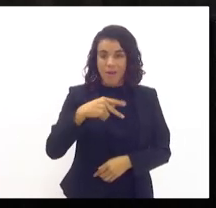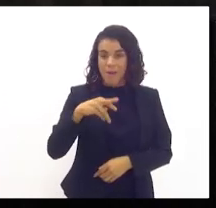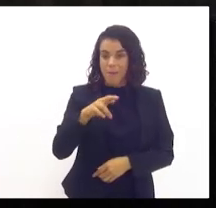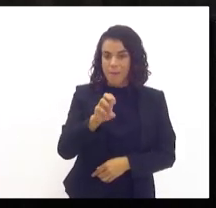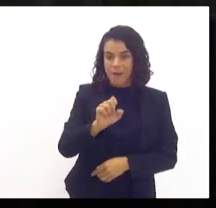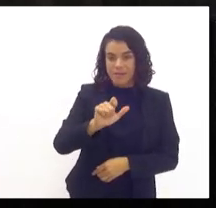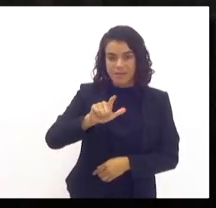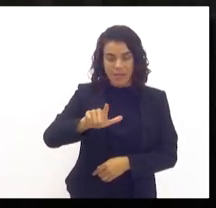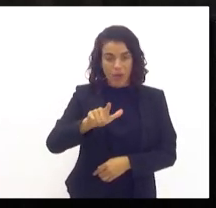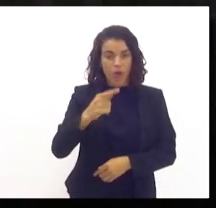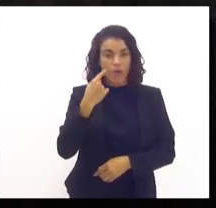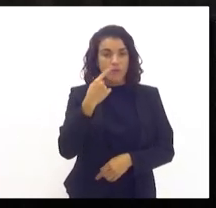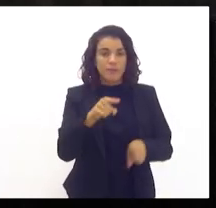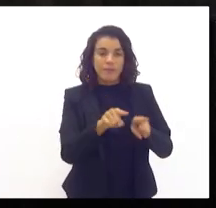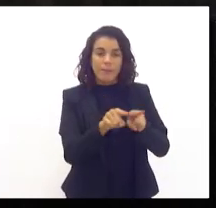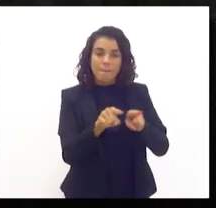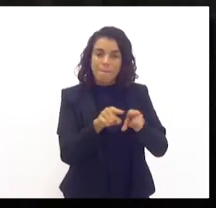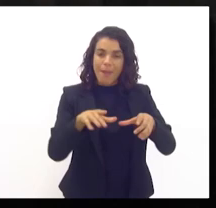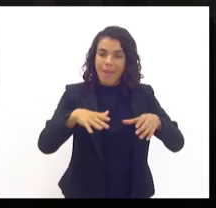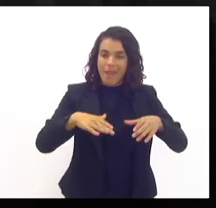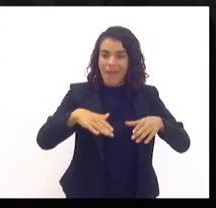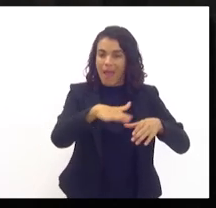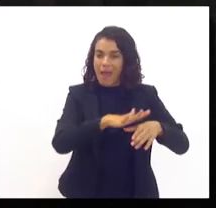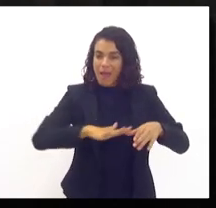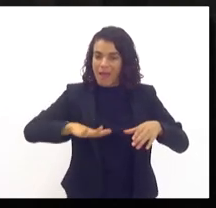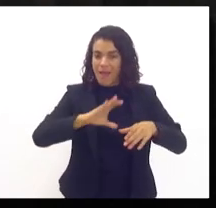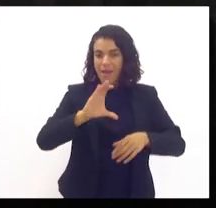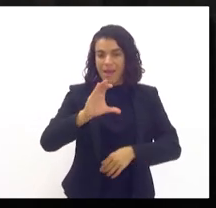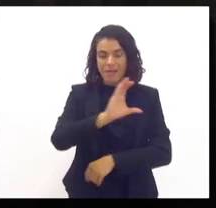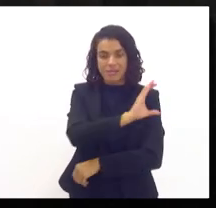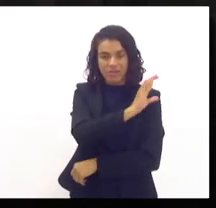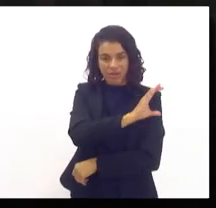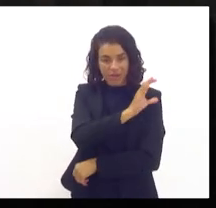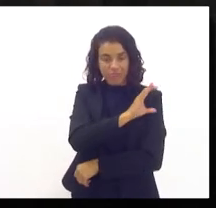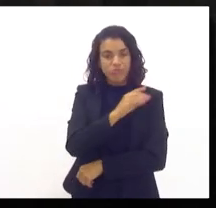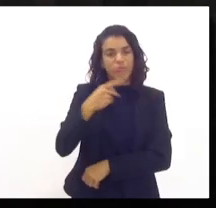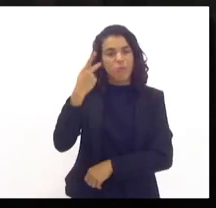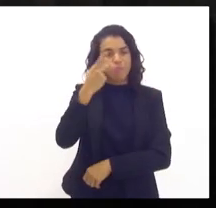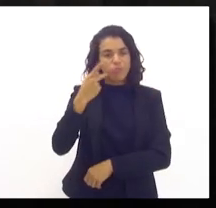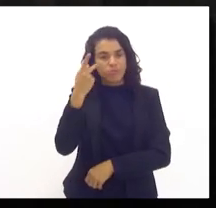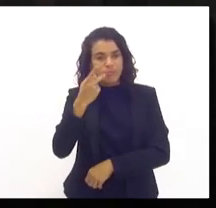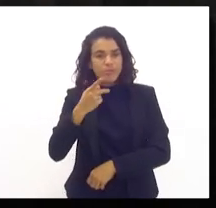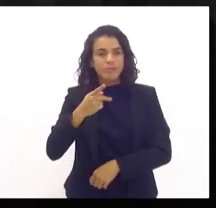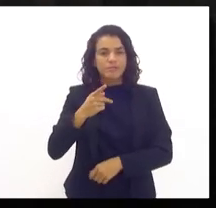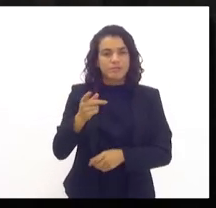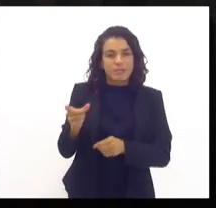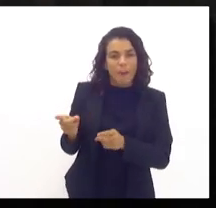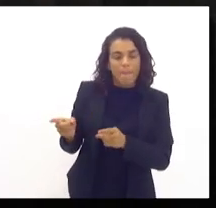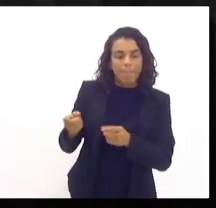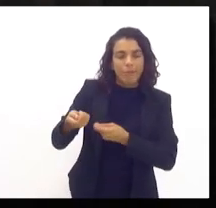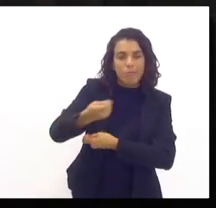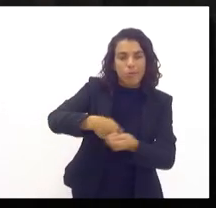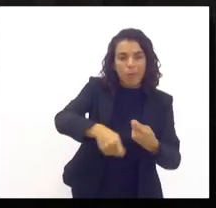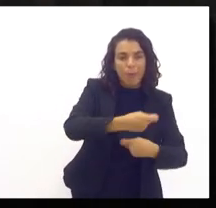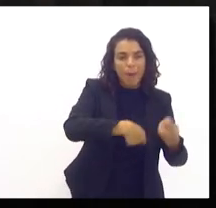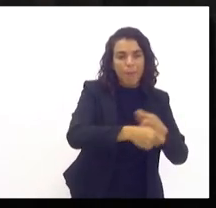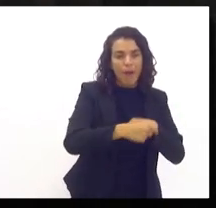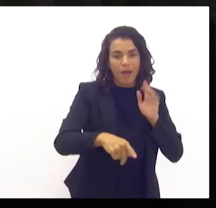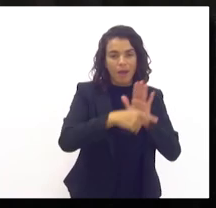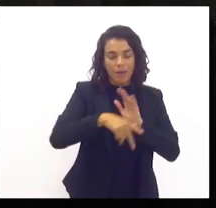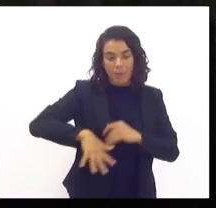para a bacia de Campos, para a importância de uma política de conteúdo local para essa indústria